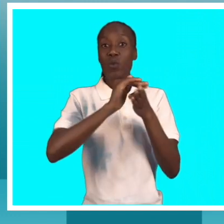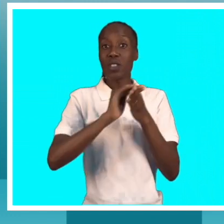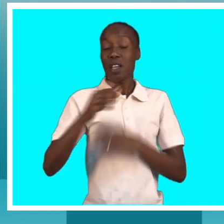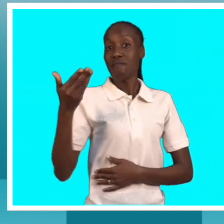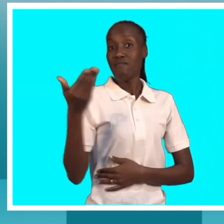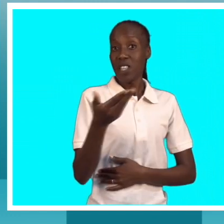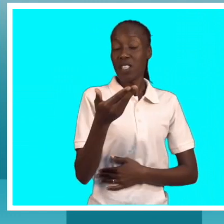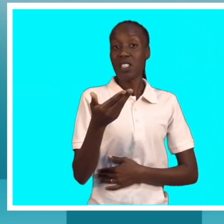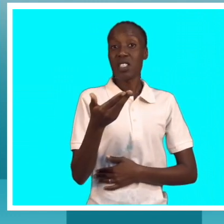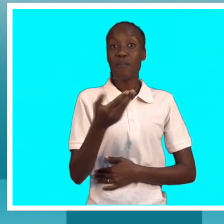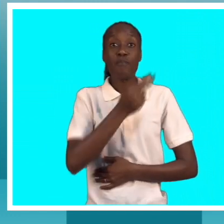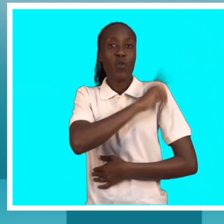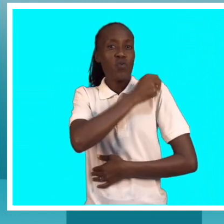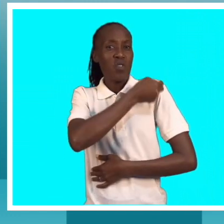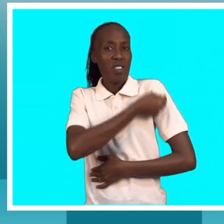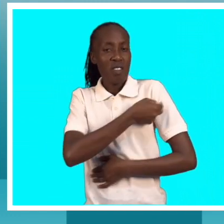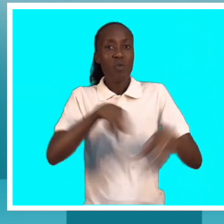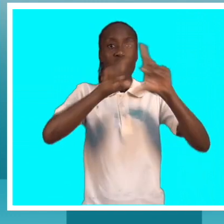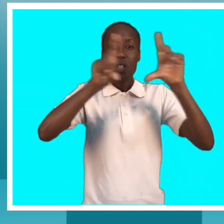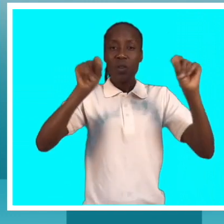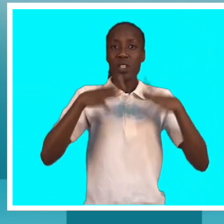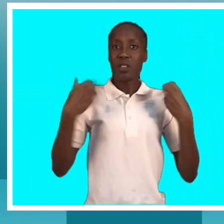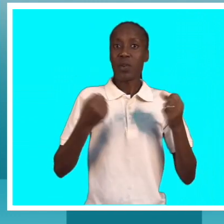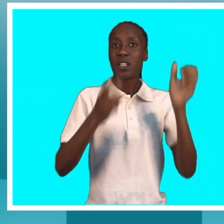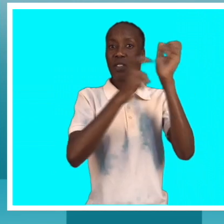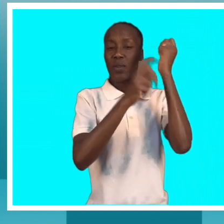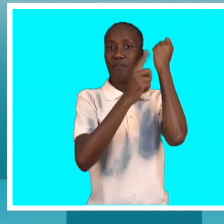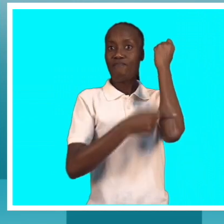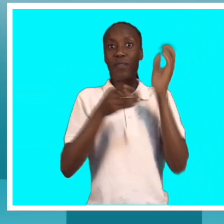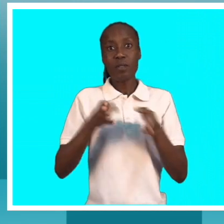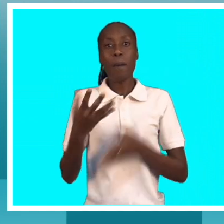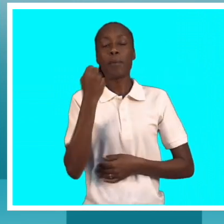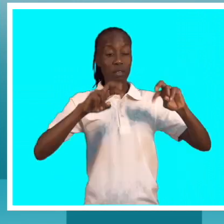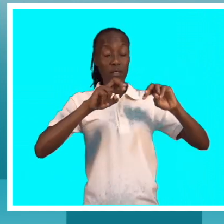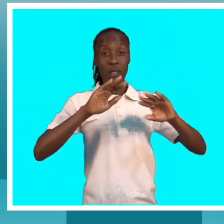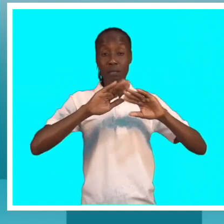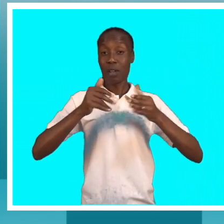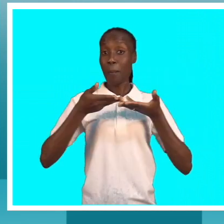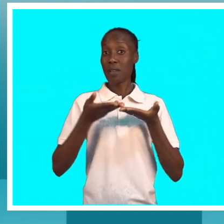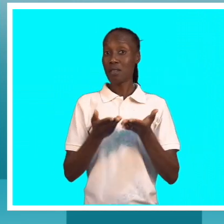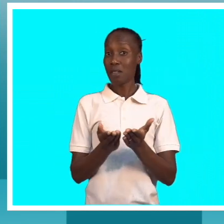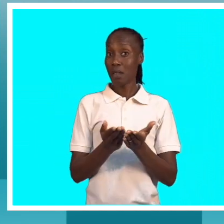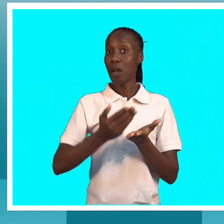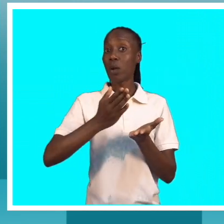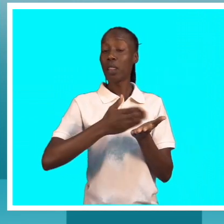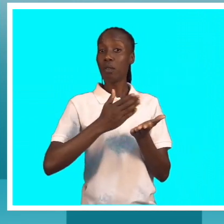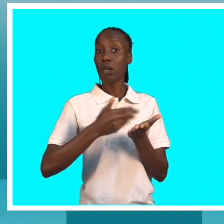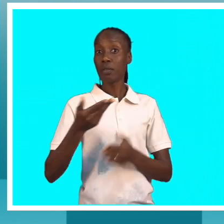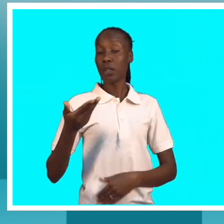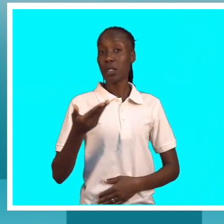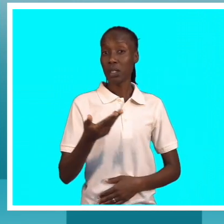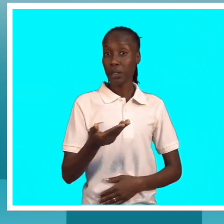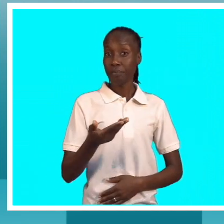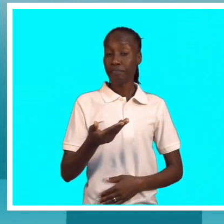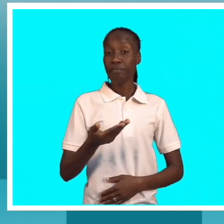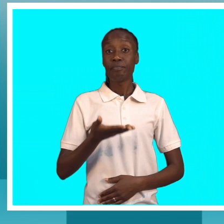usar esses serviços de saúde sexual e reprodutiva possam ter acesso. Então, os estudos que estão apresentados